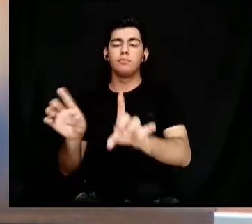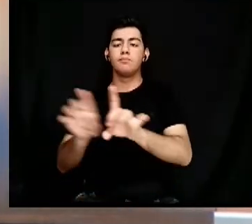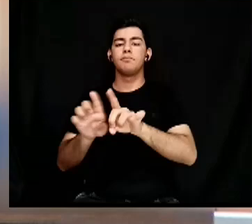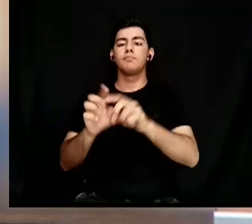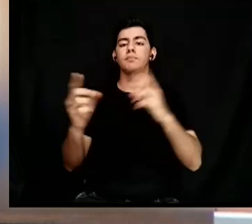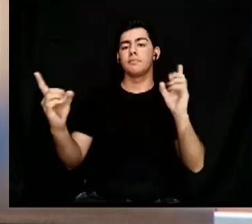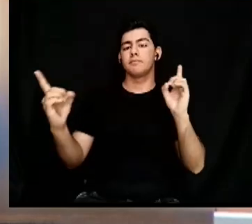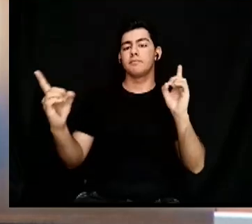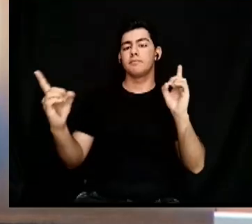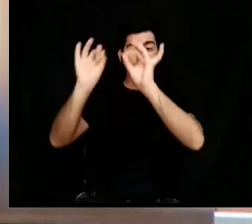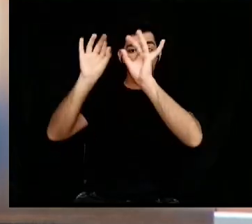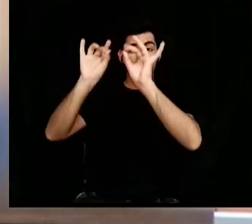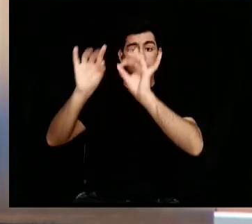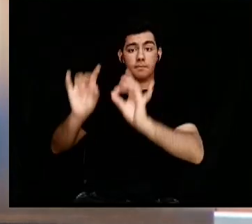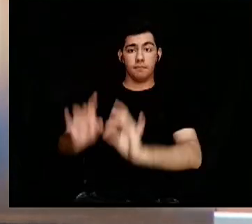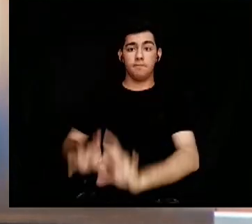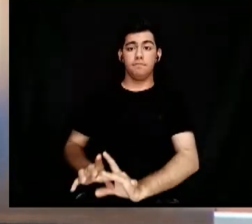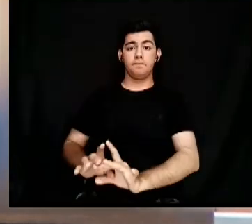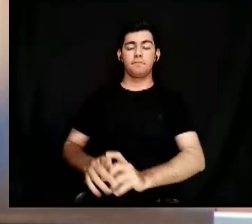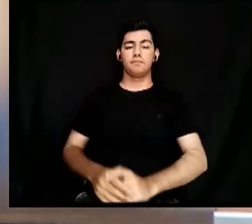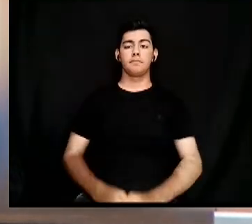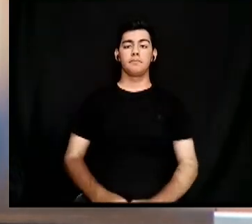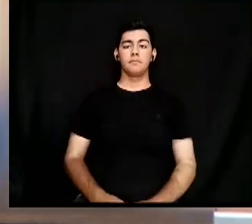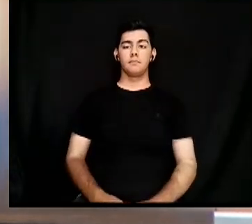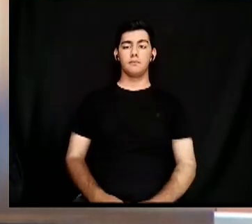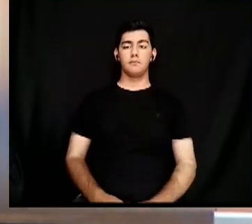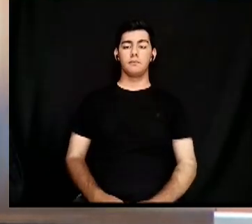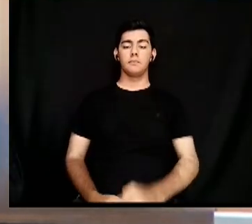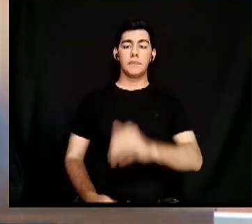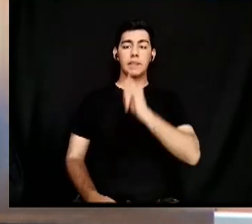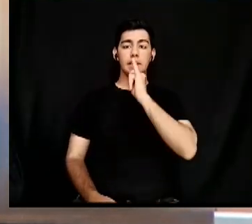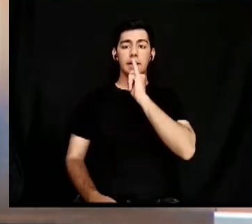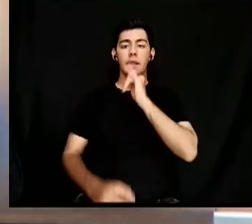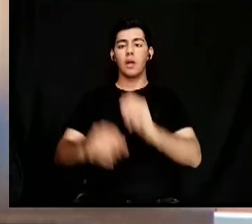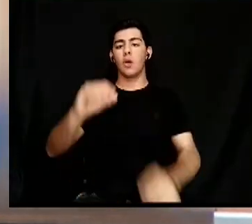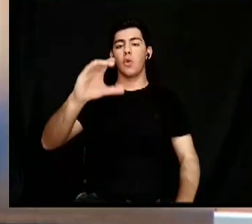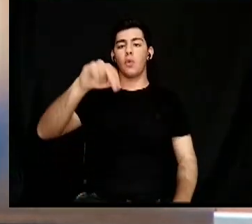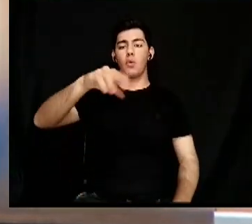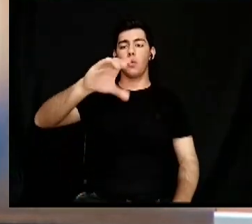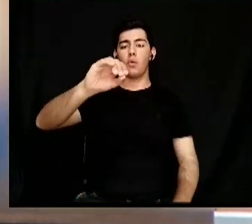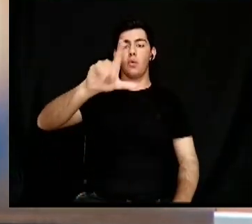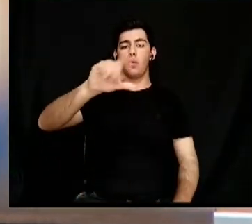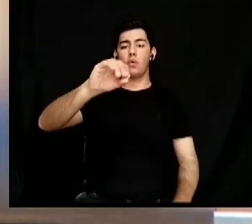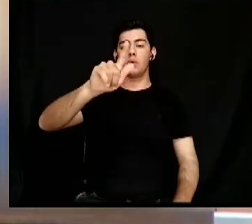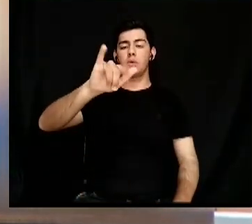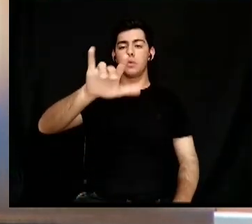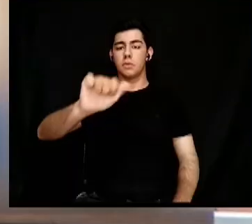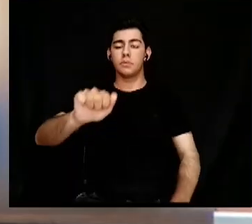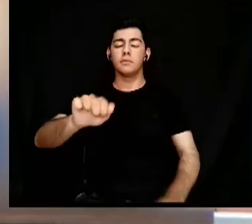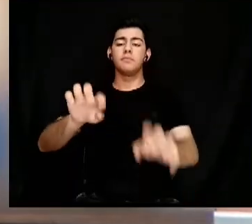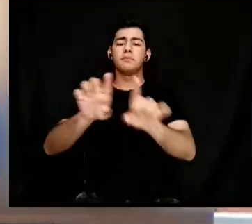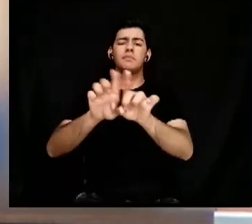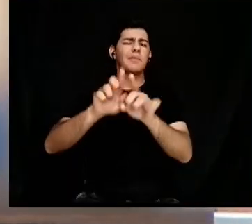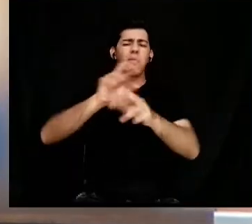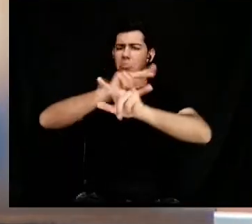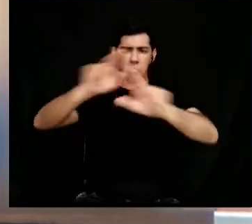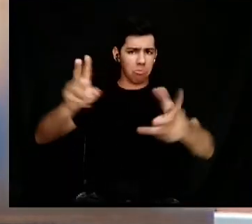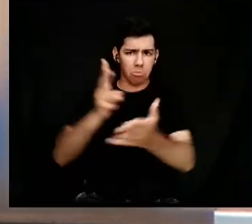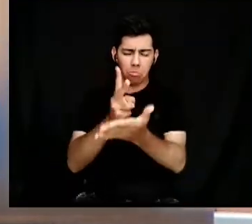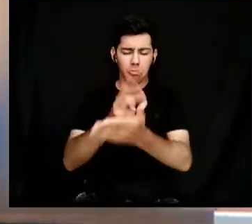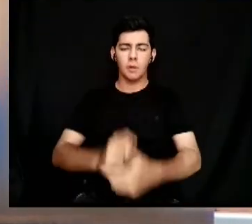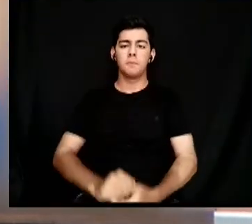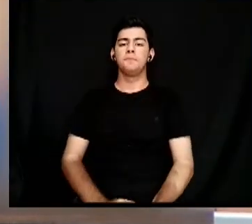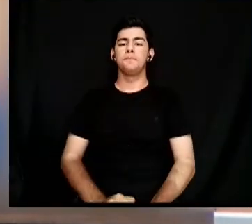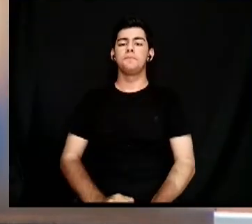especializado, especialidades médicas como oncologia, proctologia, enfim, essa é uma demanda antiga